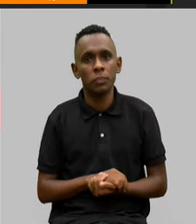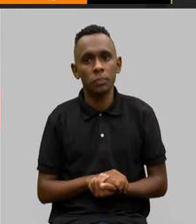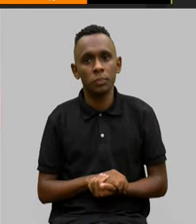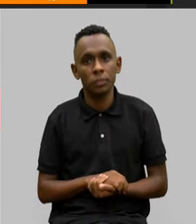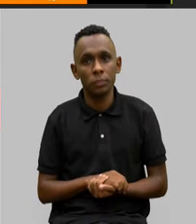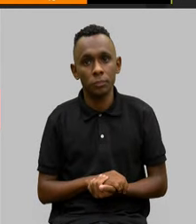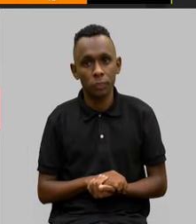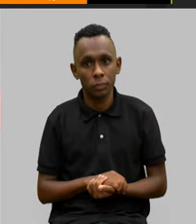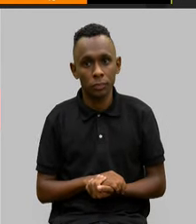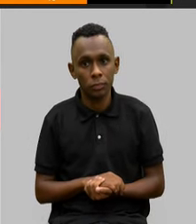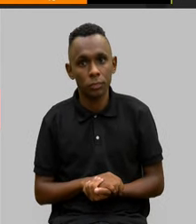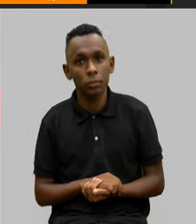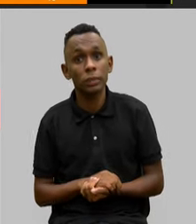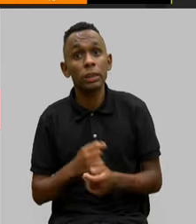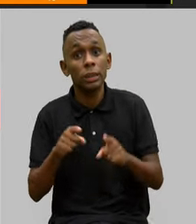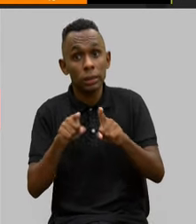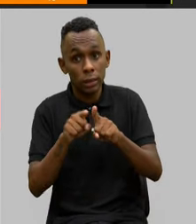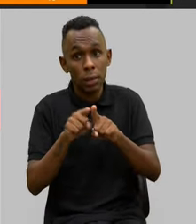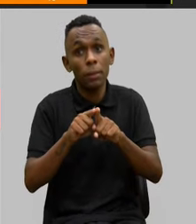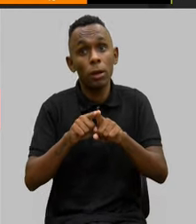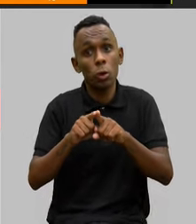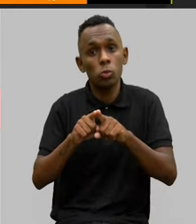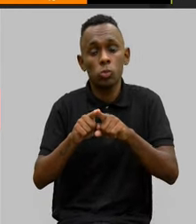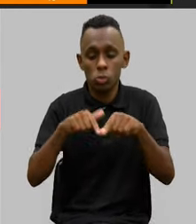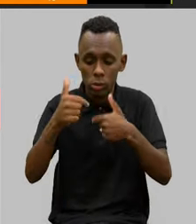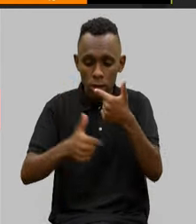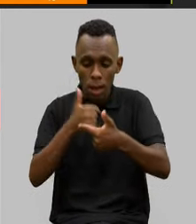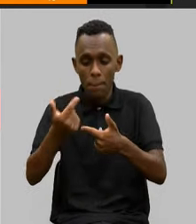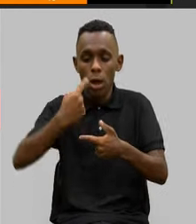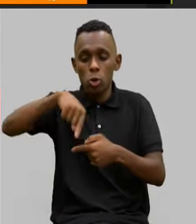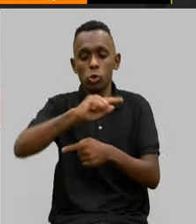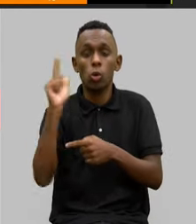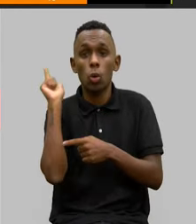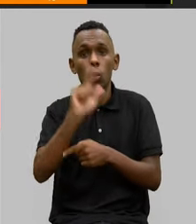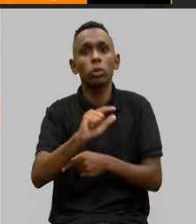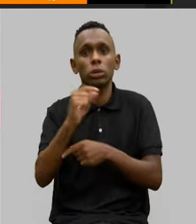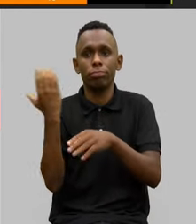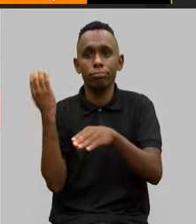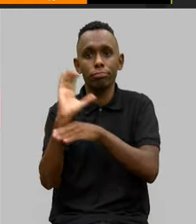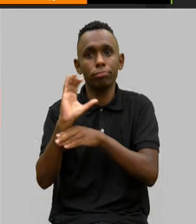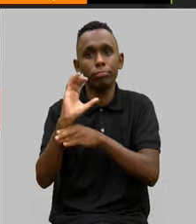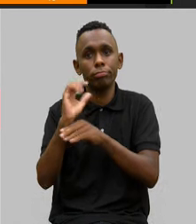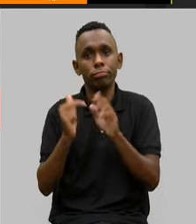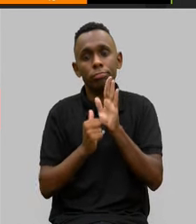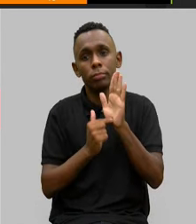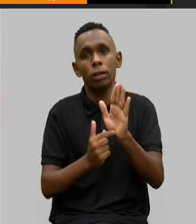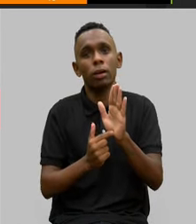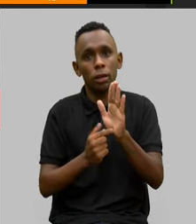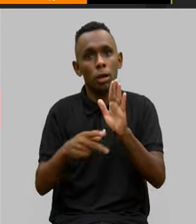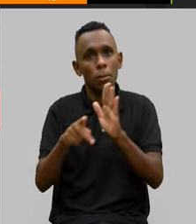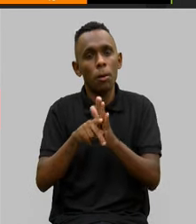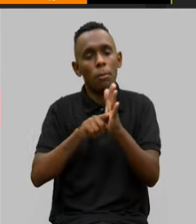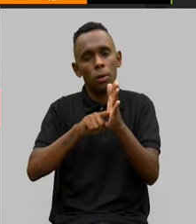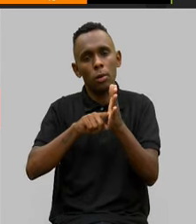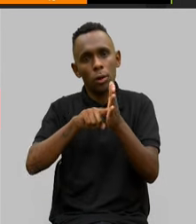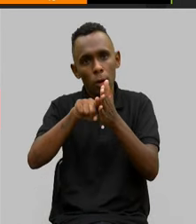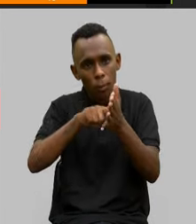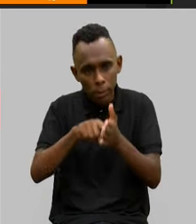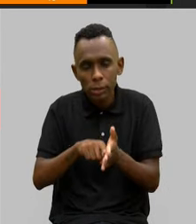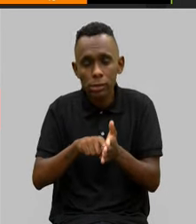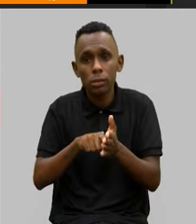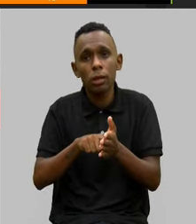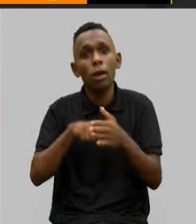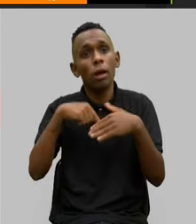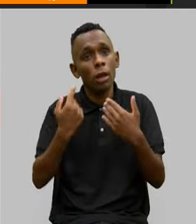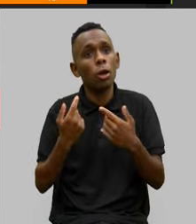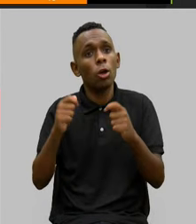e esse aqui é um trabalho já que a gente conseguiu eh publicar né na Química nova uma nota técnica